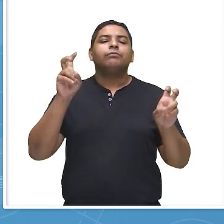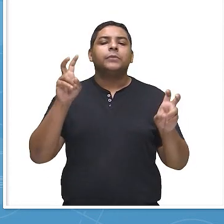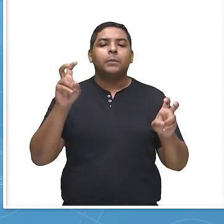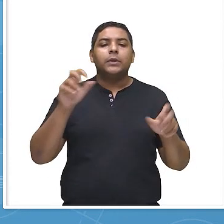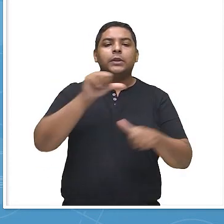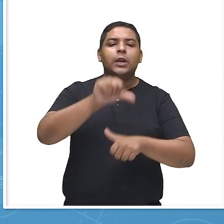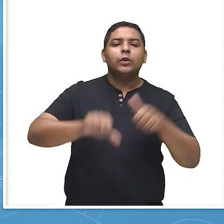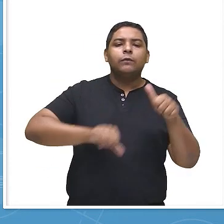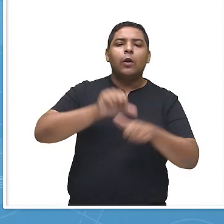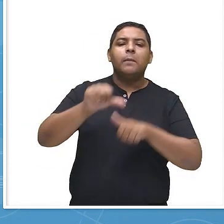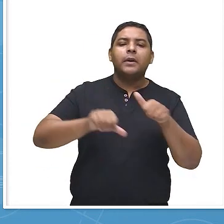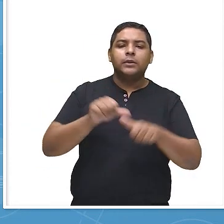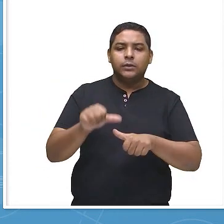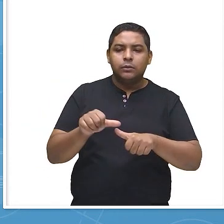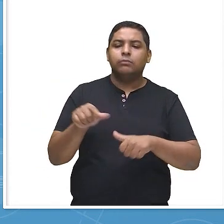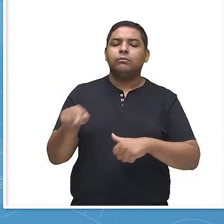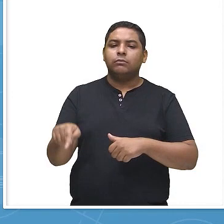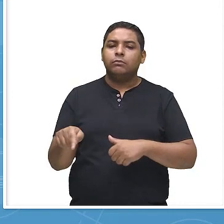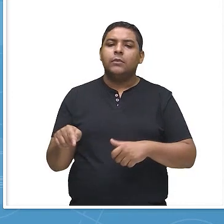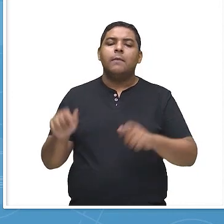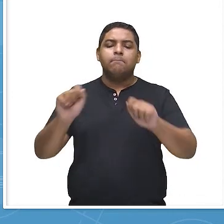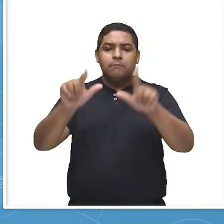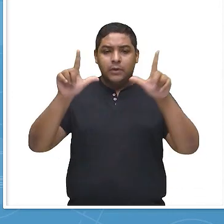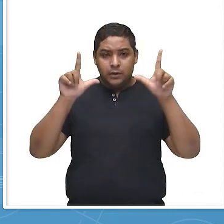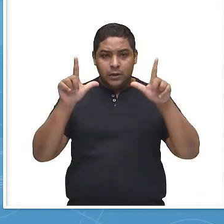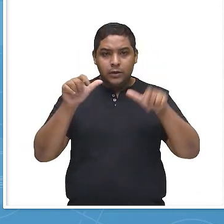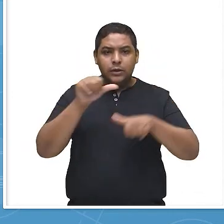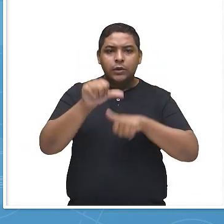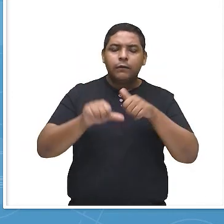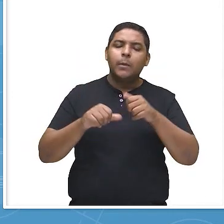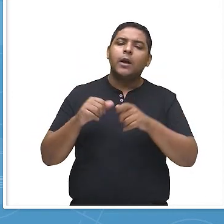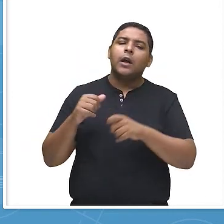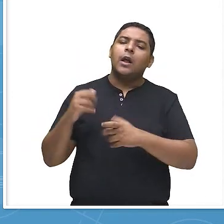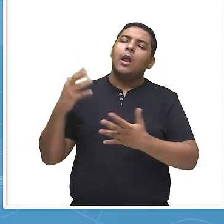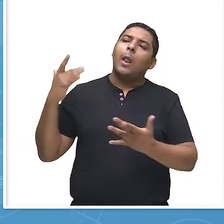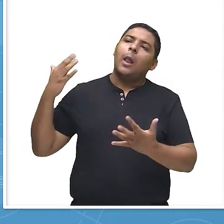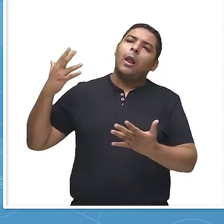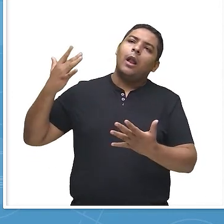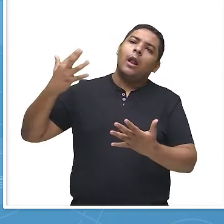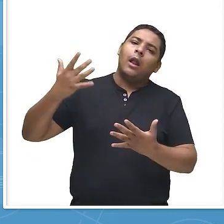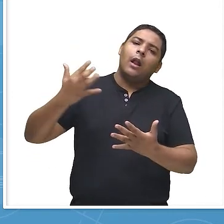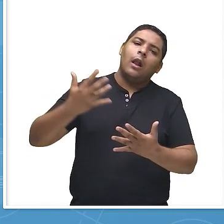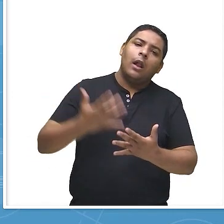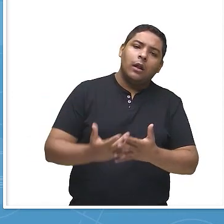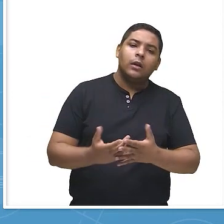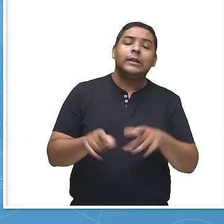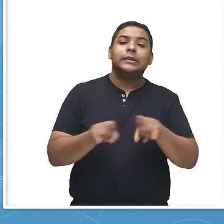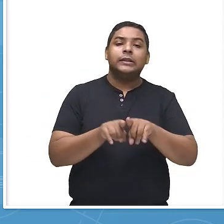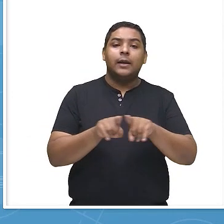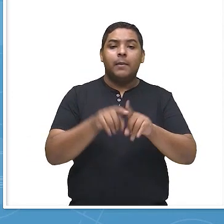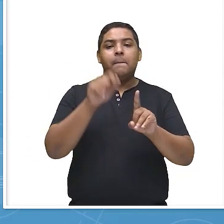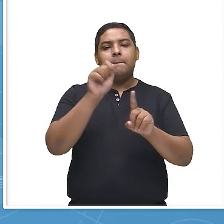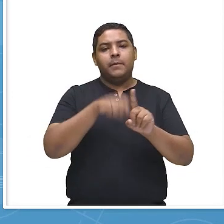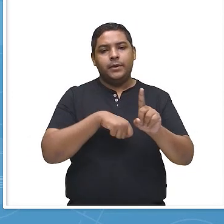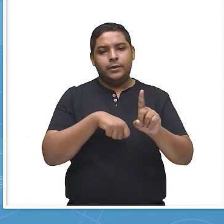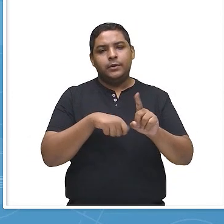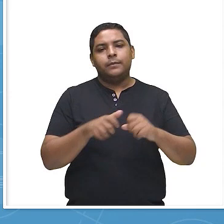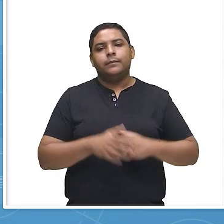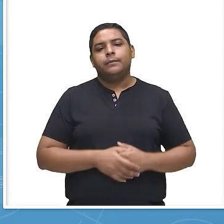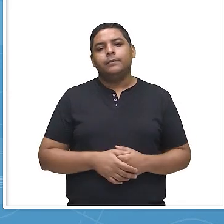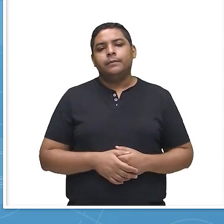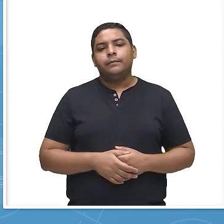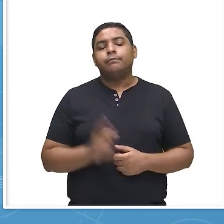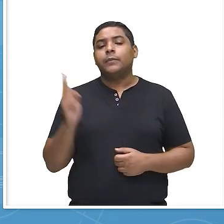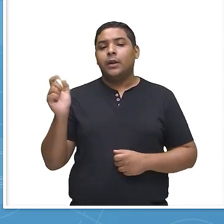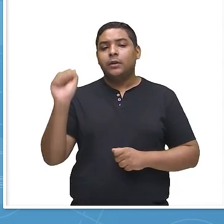de muito tempo ou pode acontecer em questão de meses. Por exemplo, aqui as